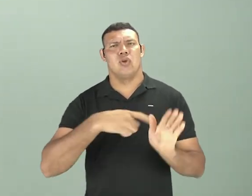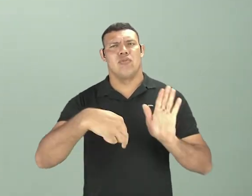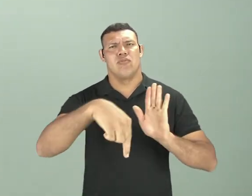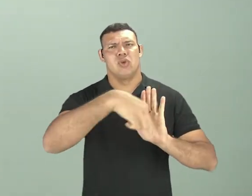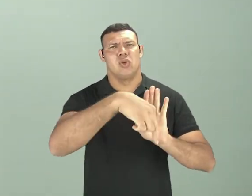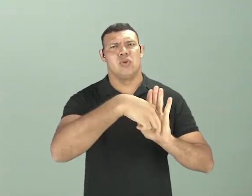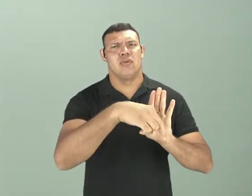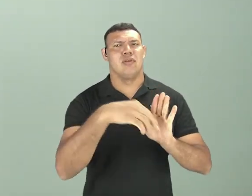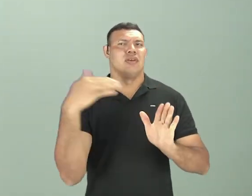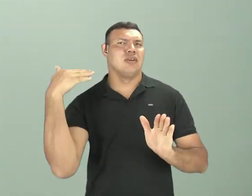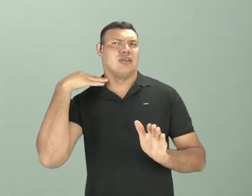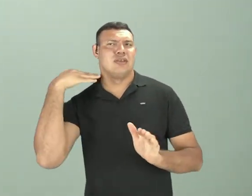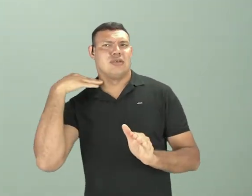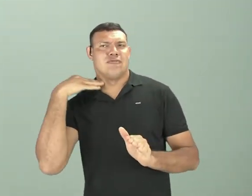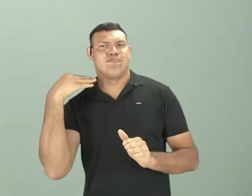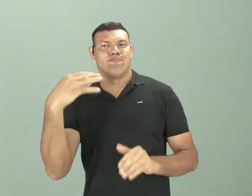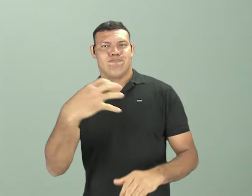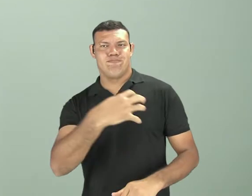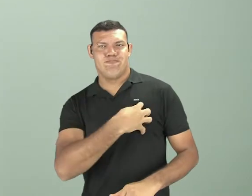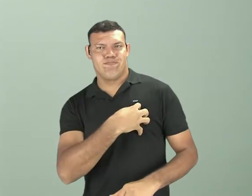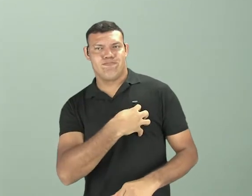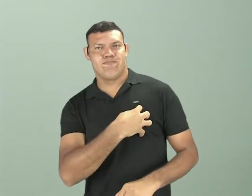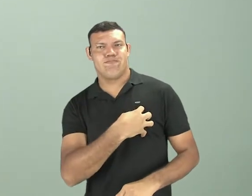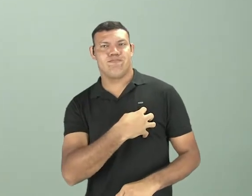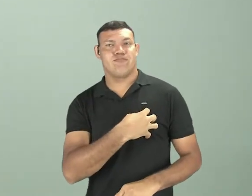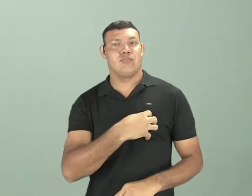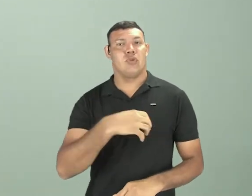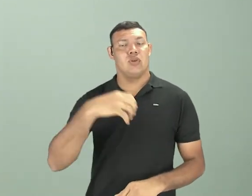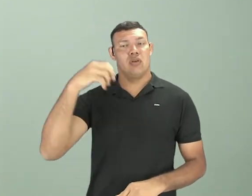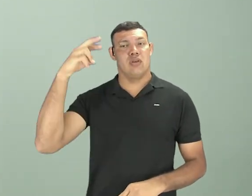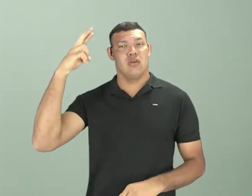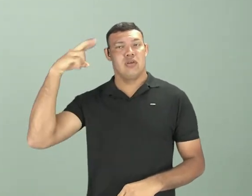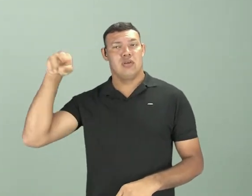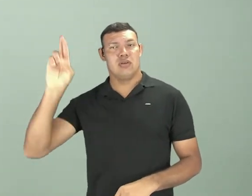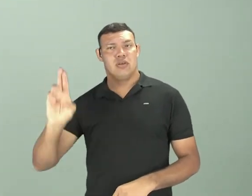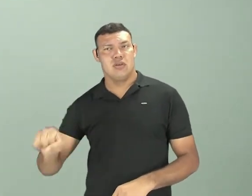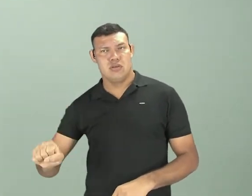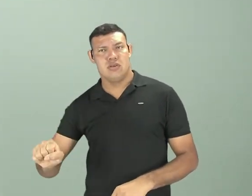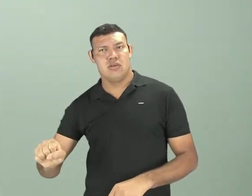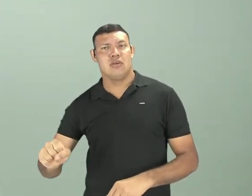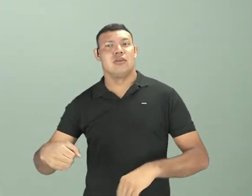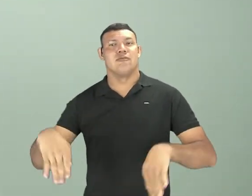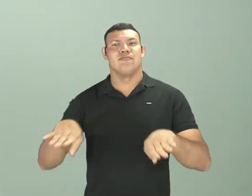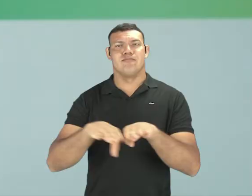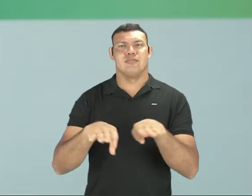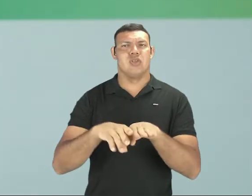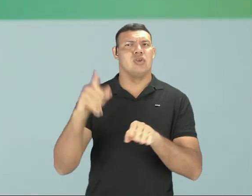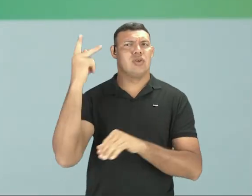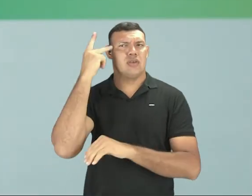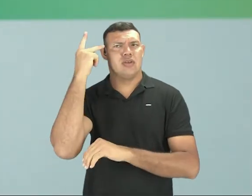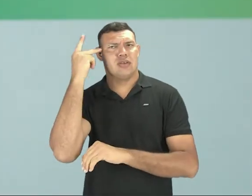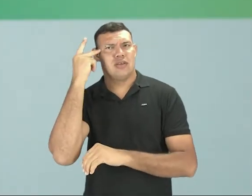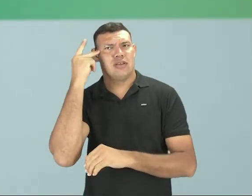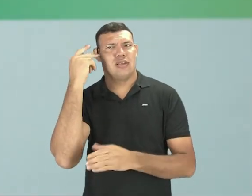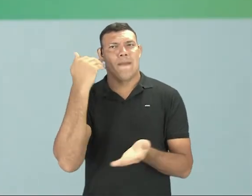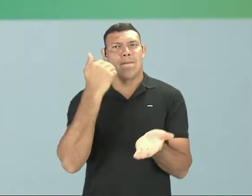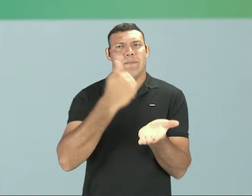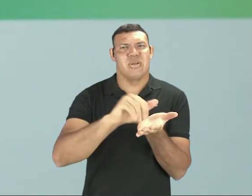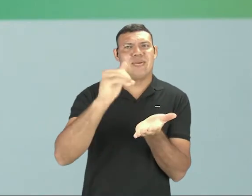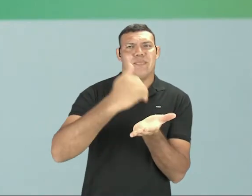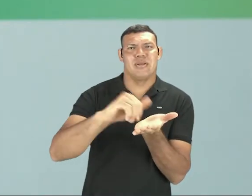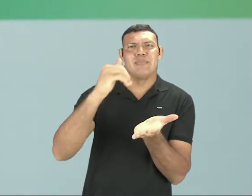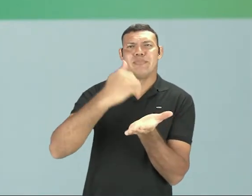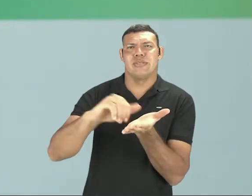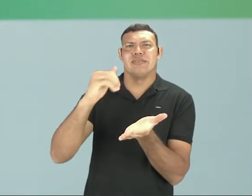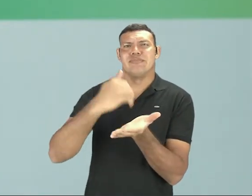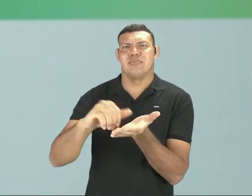Alguns bancos da Bahia, Rio Grande do Sul, São Paulo, eles começaram a emitir notas mais do que